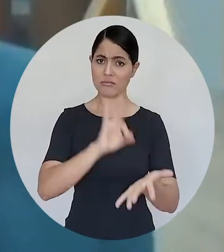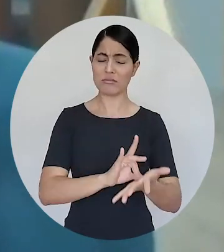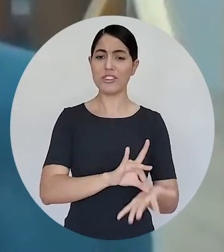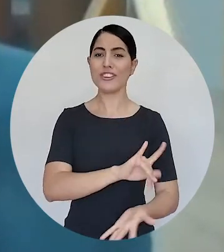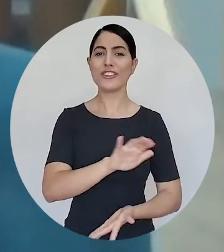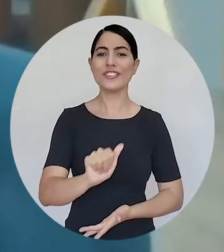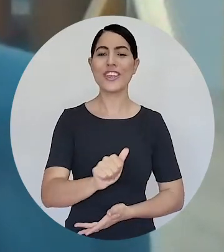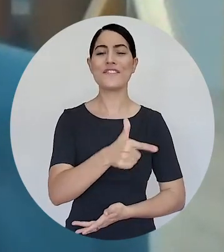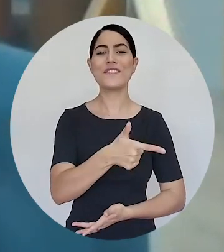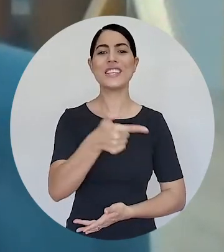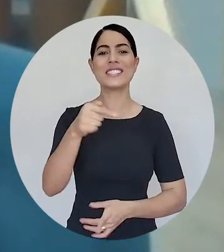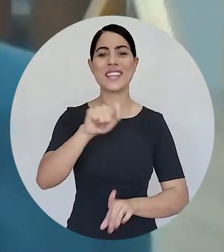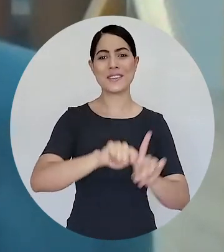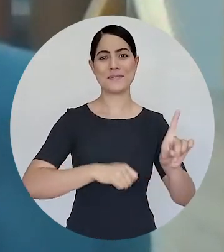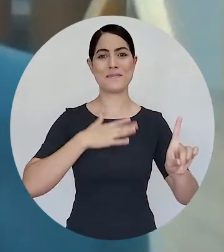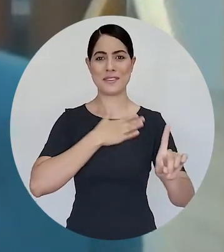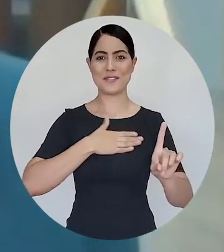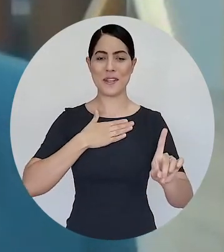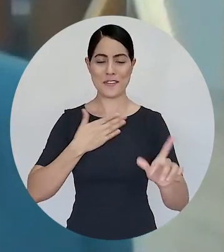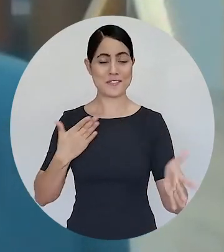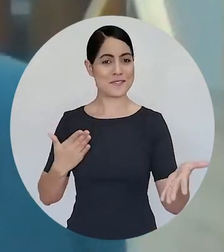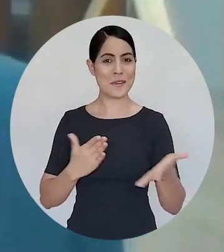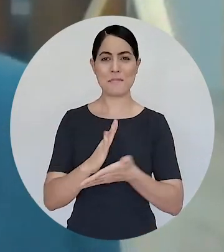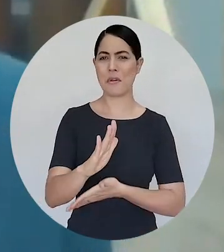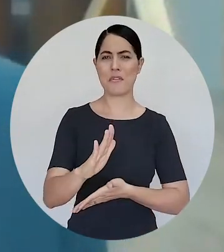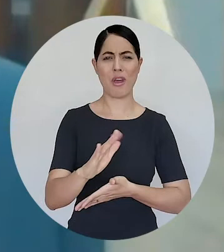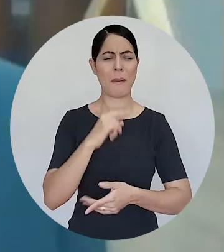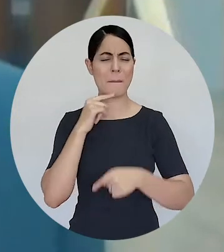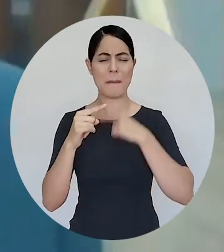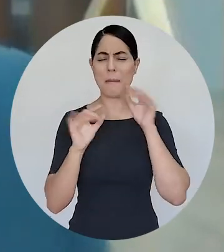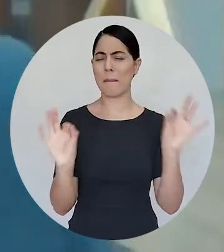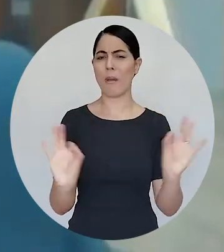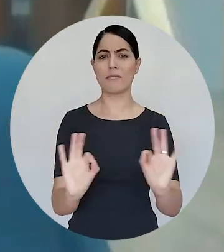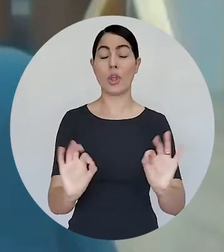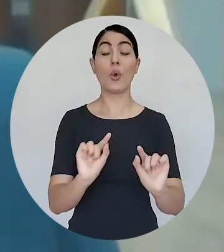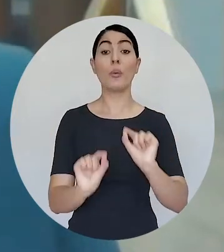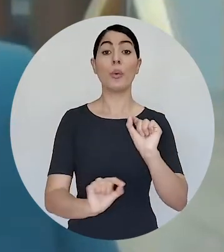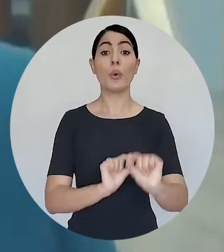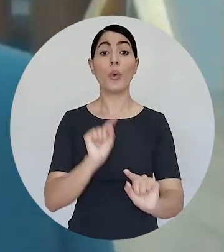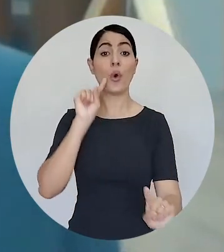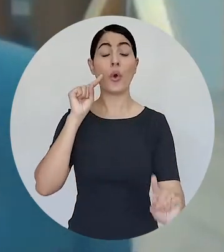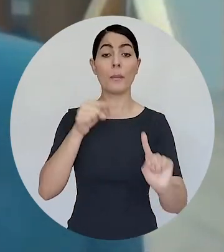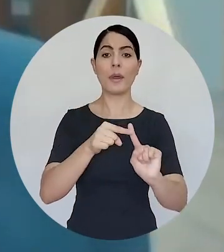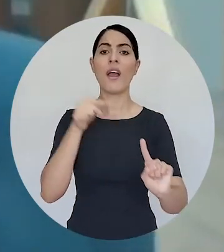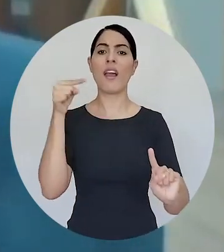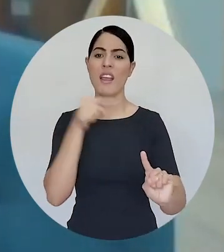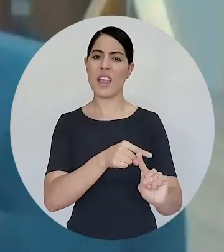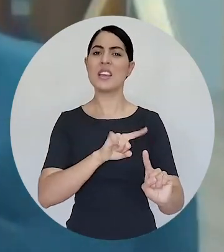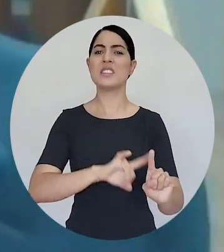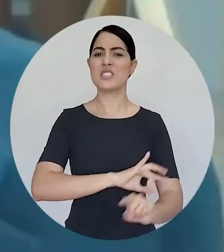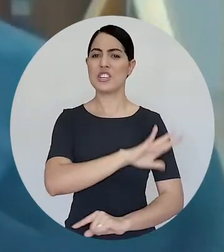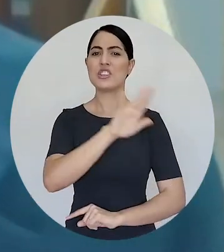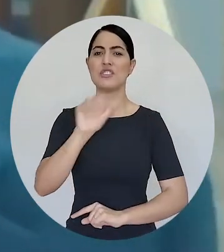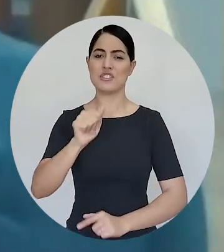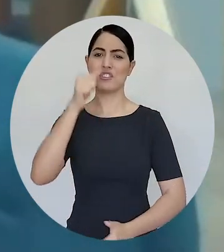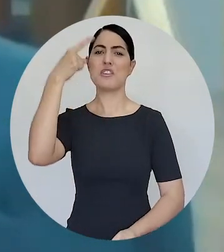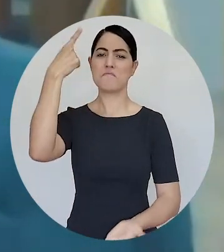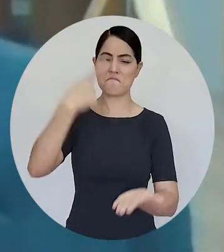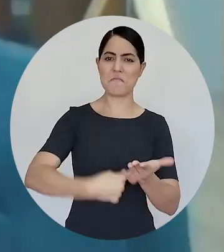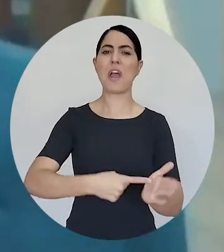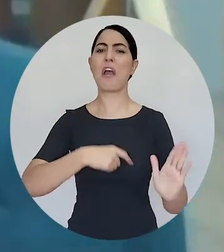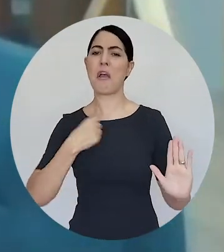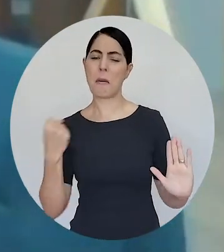da Advocacia deve ser aprovada sem qualquer ressalvas, uma vez que reconhece a referida data como